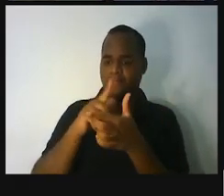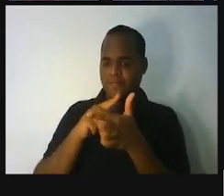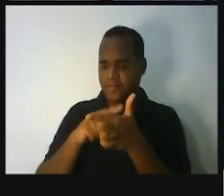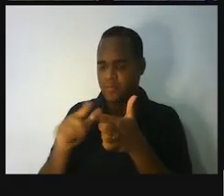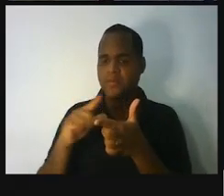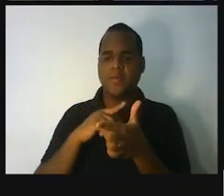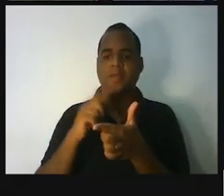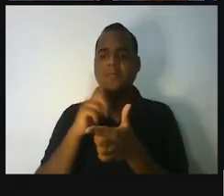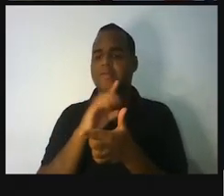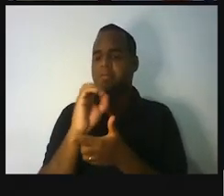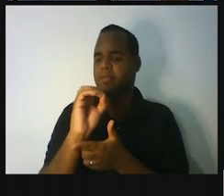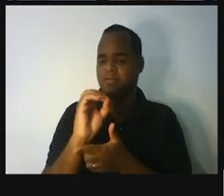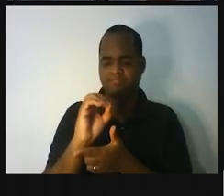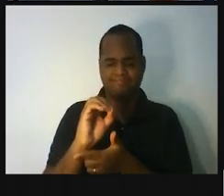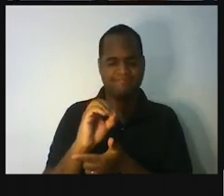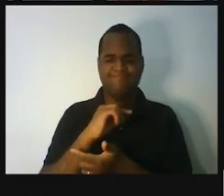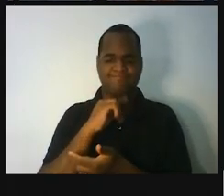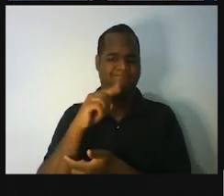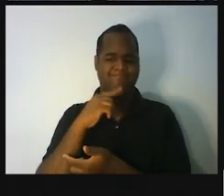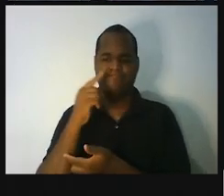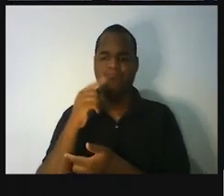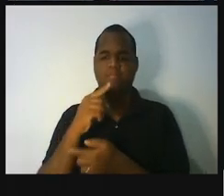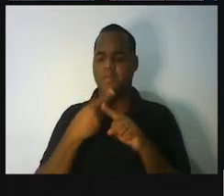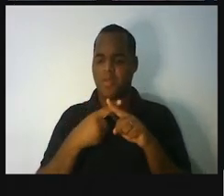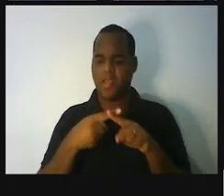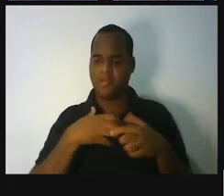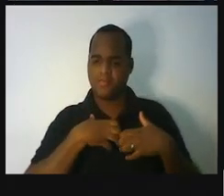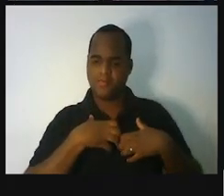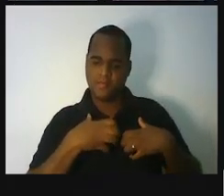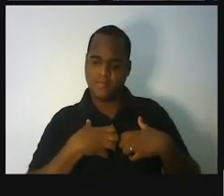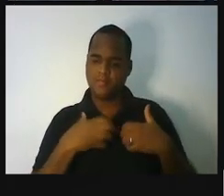zero? Por que que isso faz sentido?